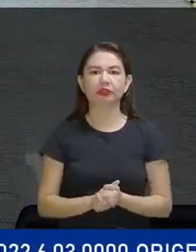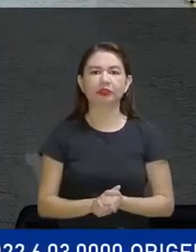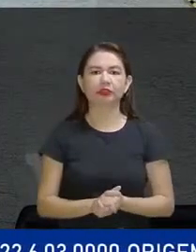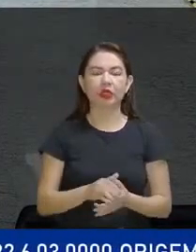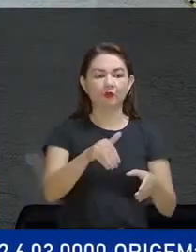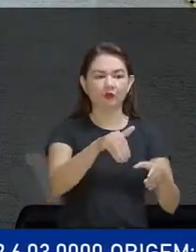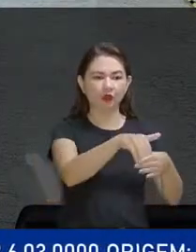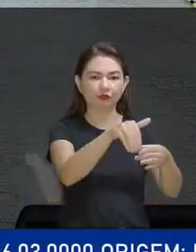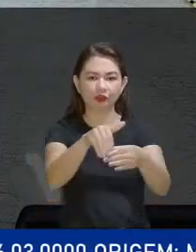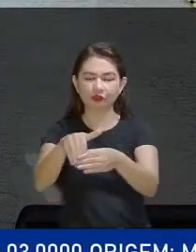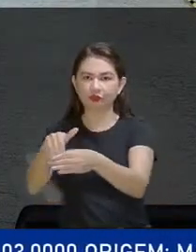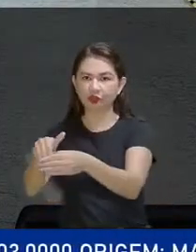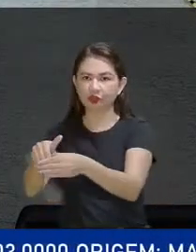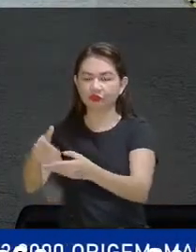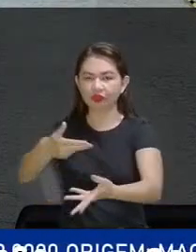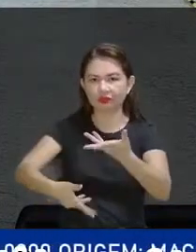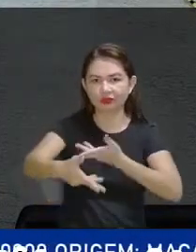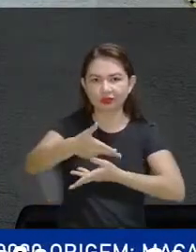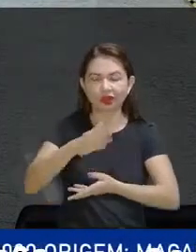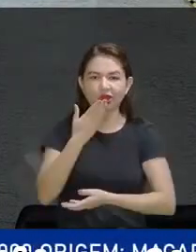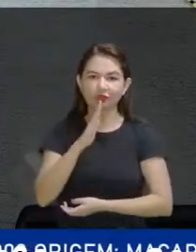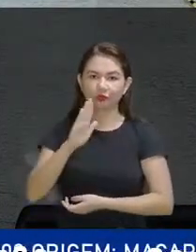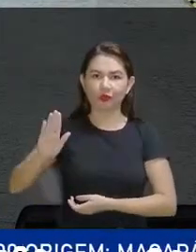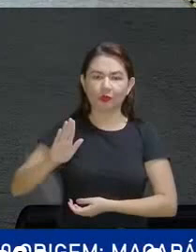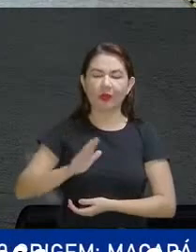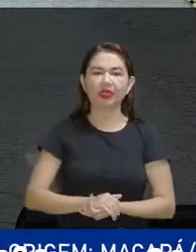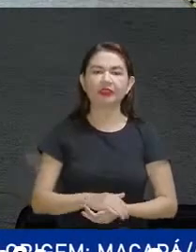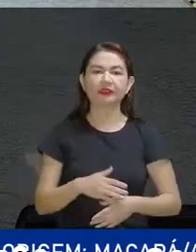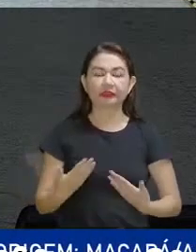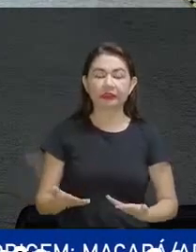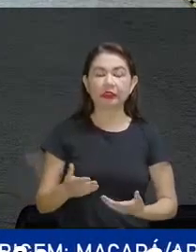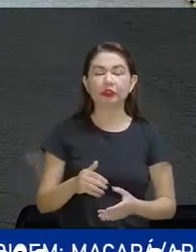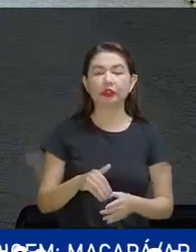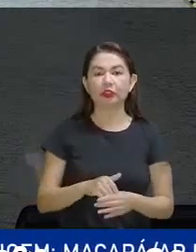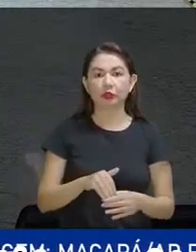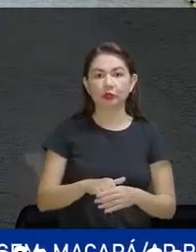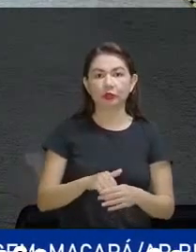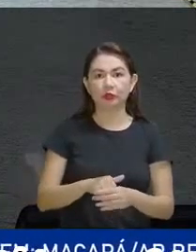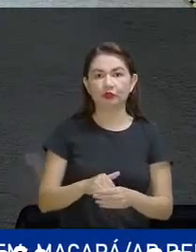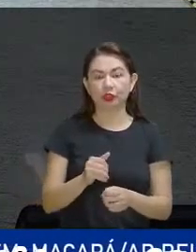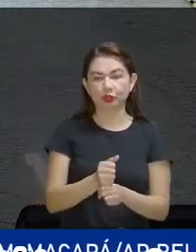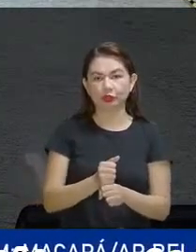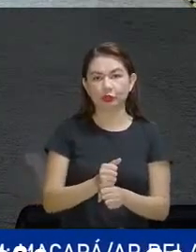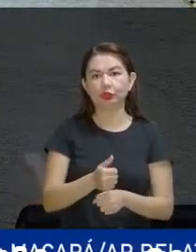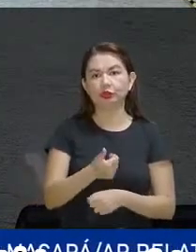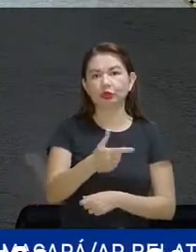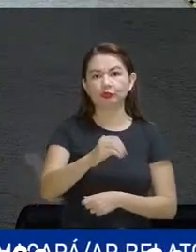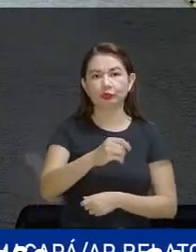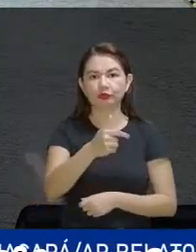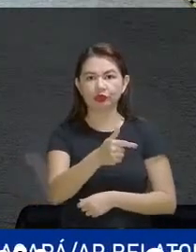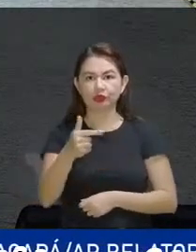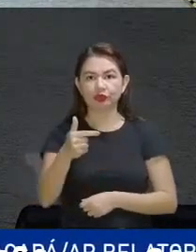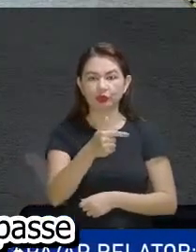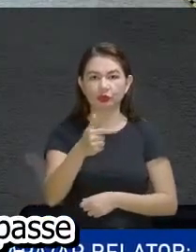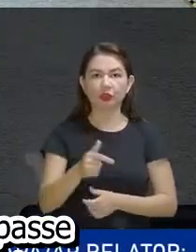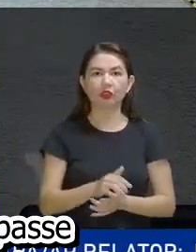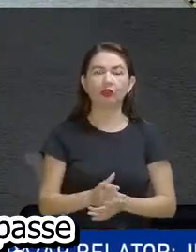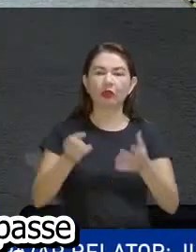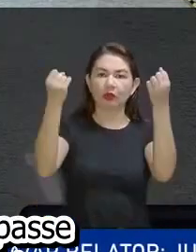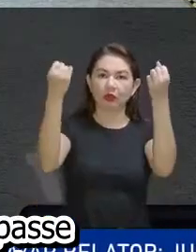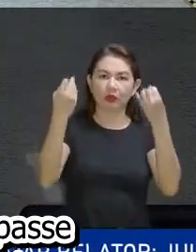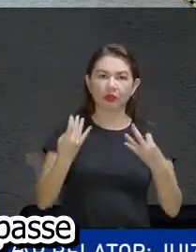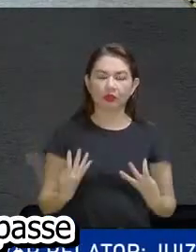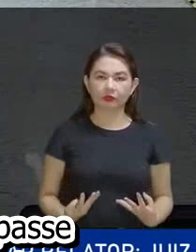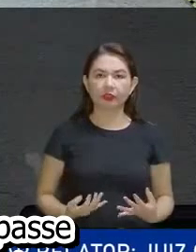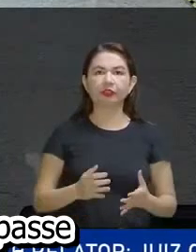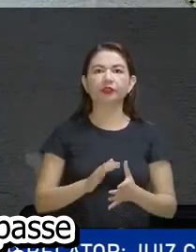ilícita de sufrágio e do abuso de poder econômico nas eleições gerais de 2022, conforme o relatório, e os fatos narrados consistem